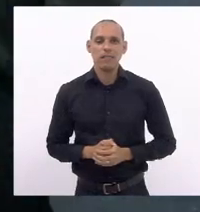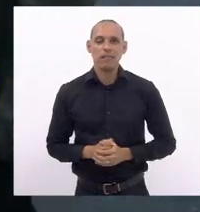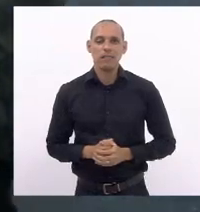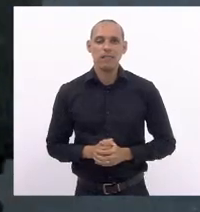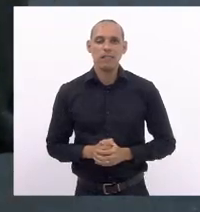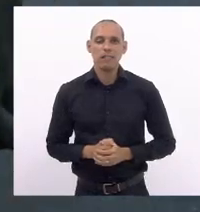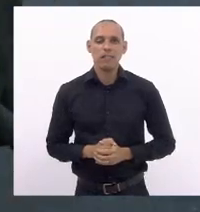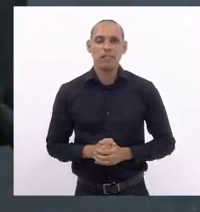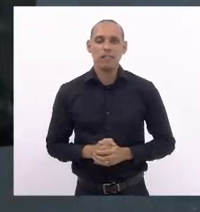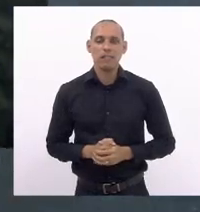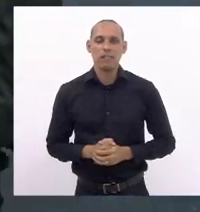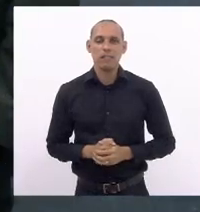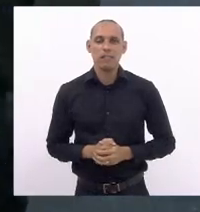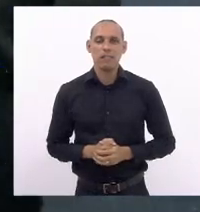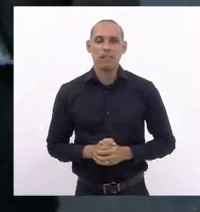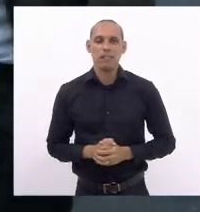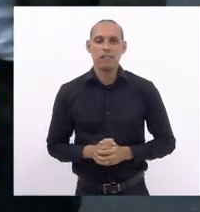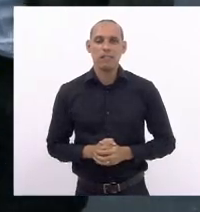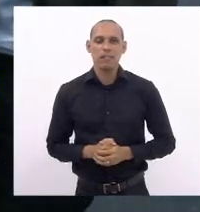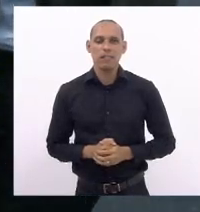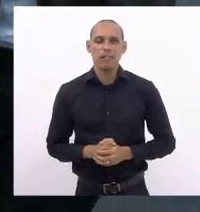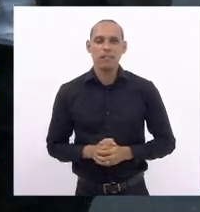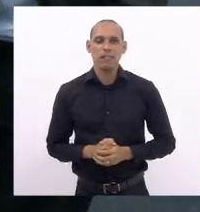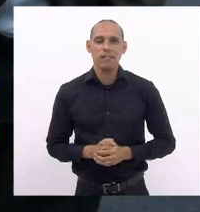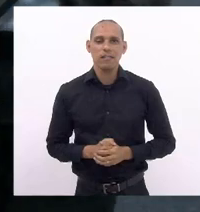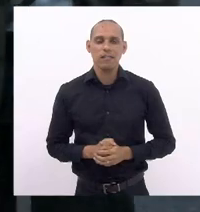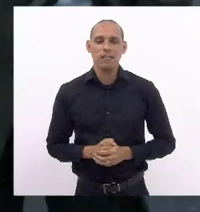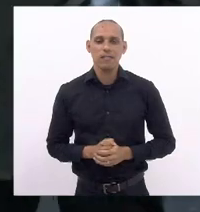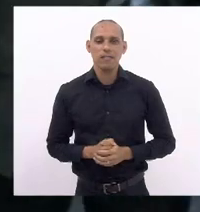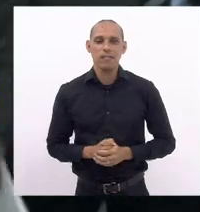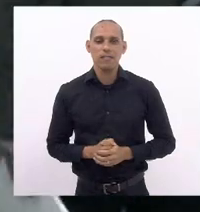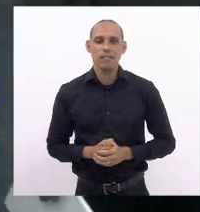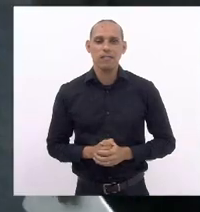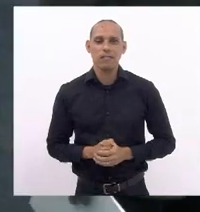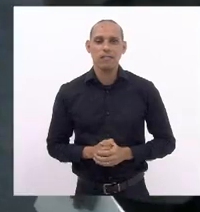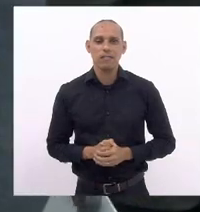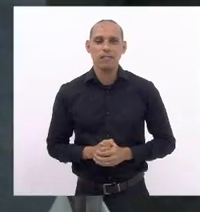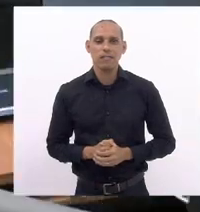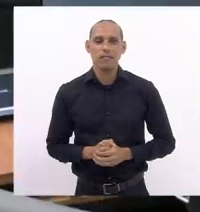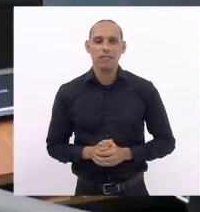Ela da Eliana de Lima. Mas como é que canta? Ela de Lima. Não, era ótimo. Ela é uma boleta